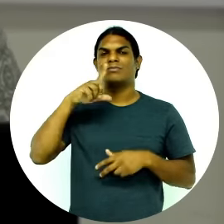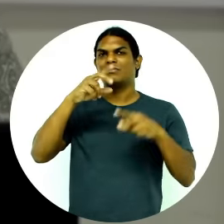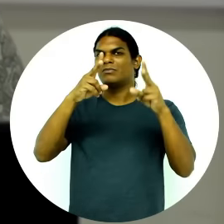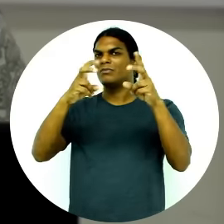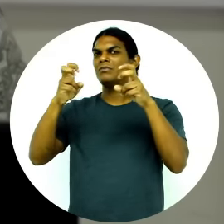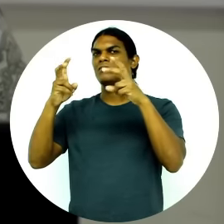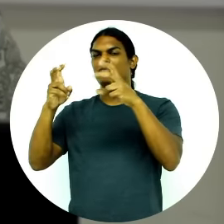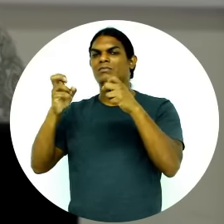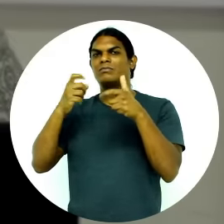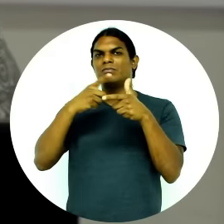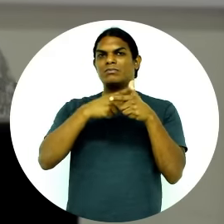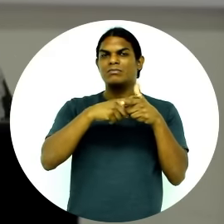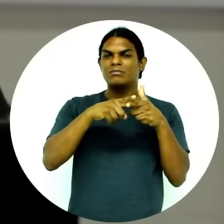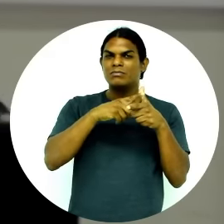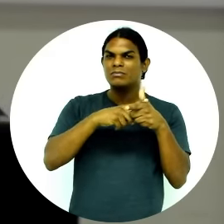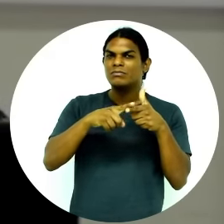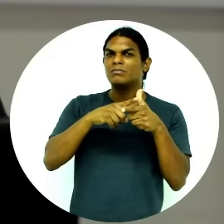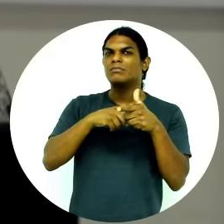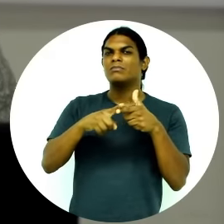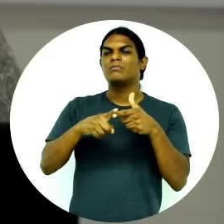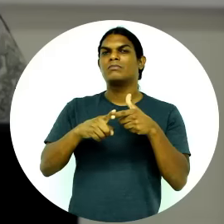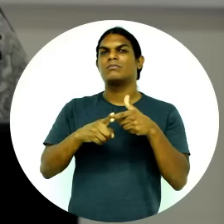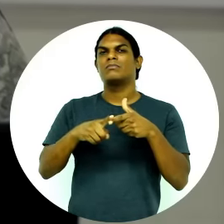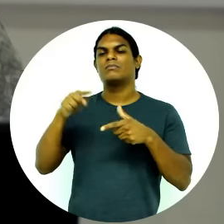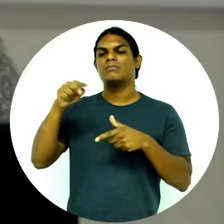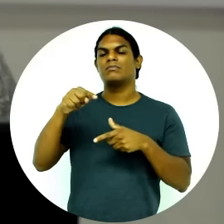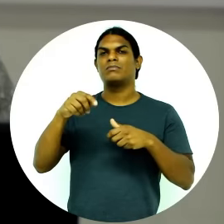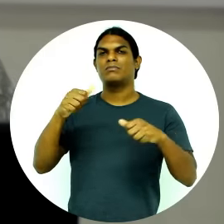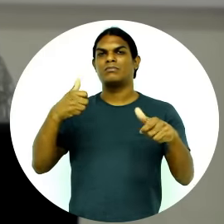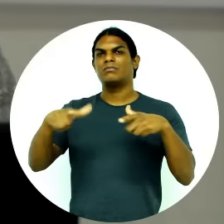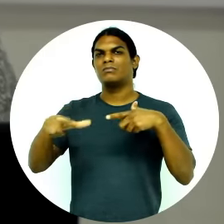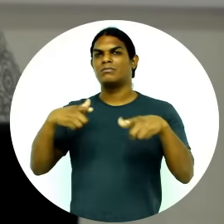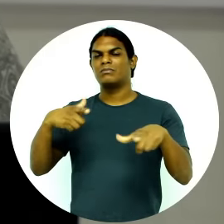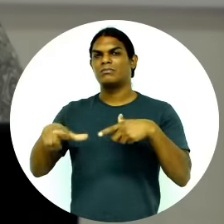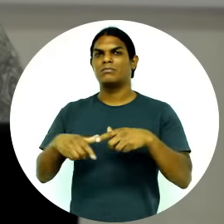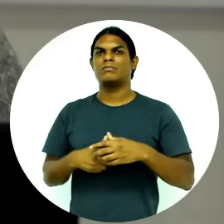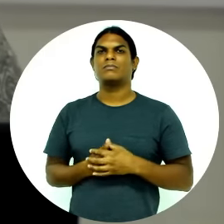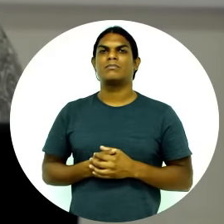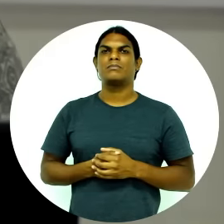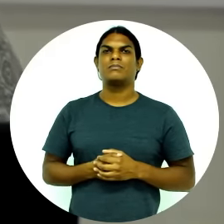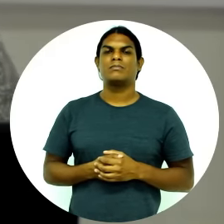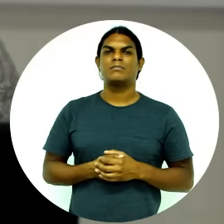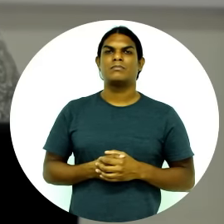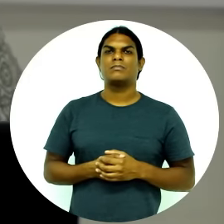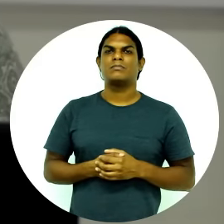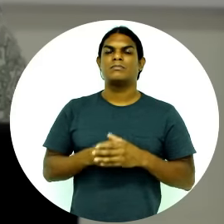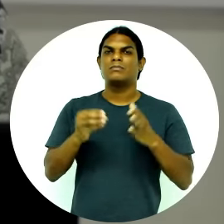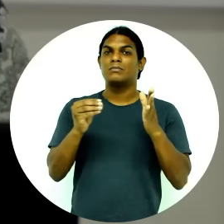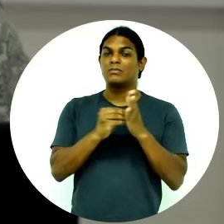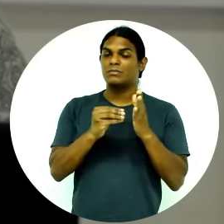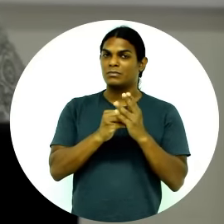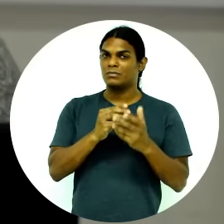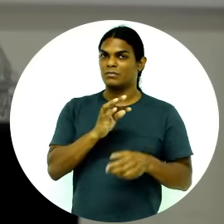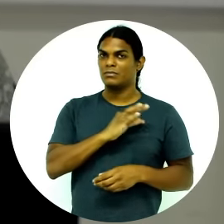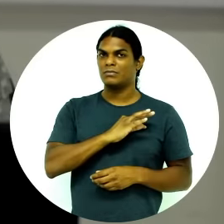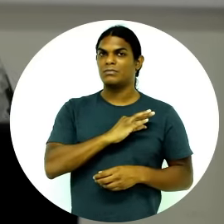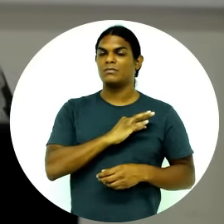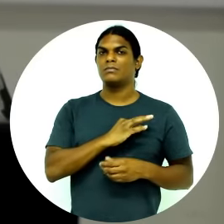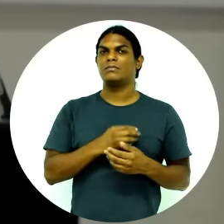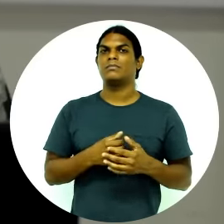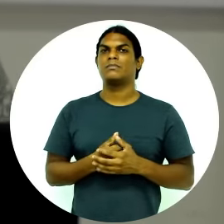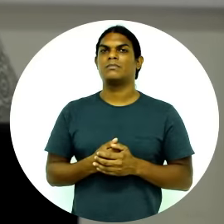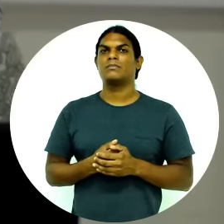Desvalorização da avaliação. Acreditar que a avaliação seja um procedimento sem nenhum valor e que nada pode contribuir